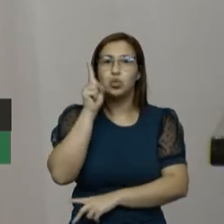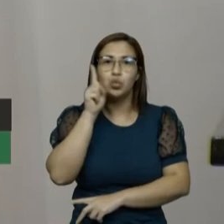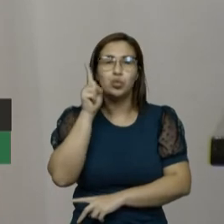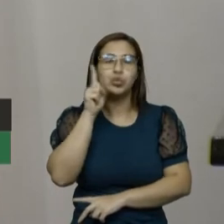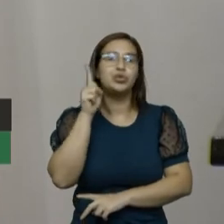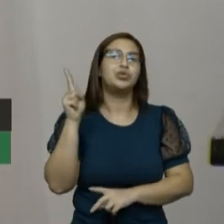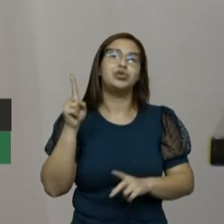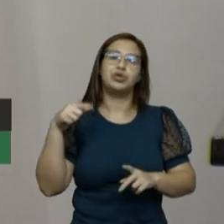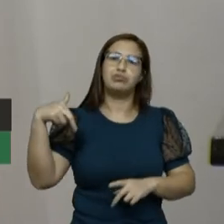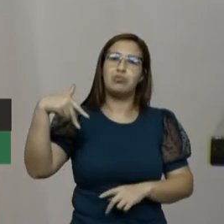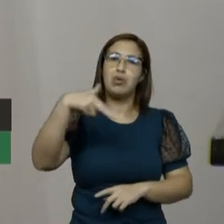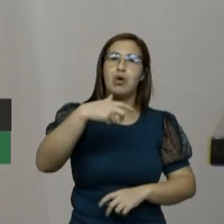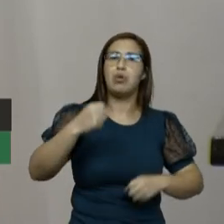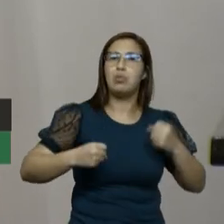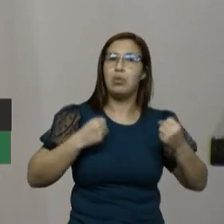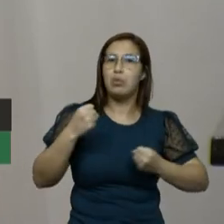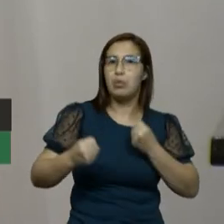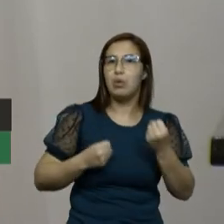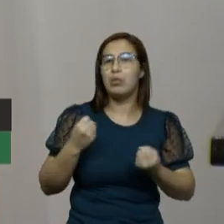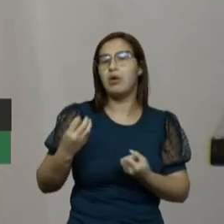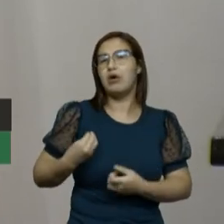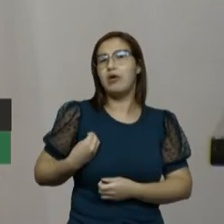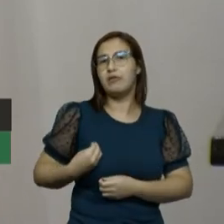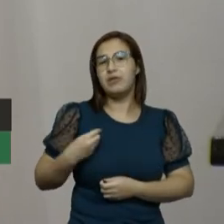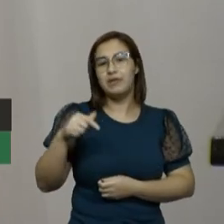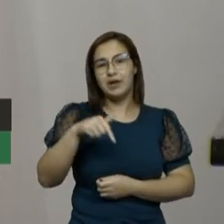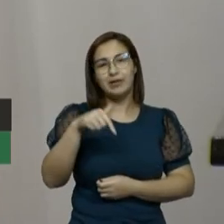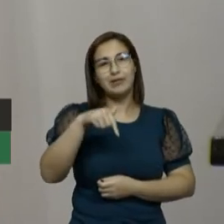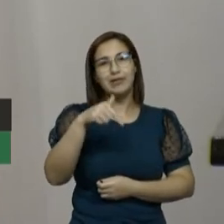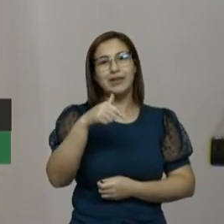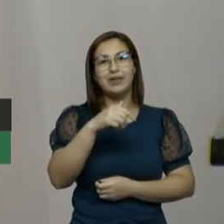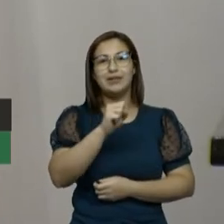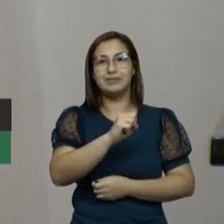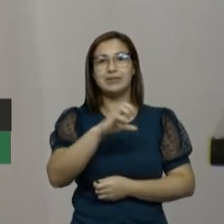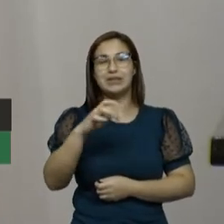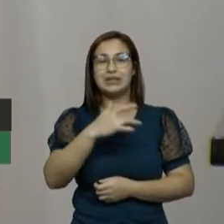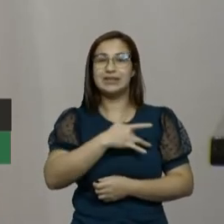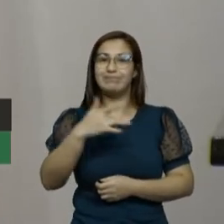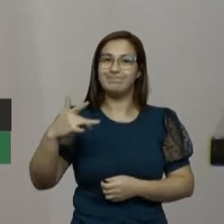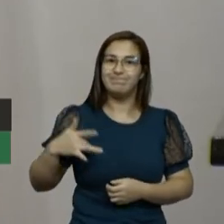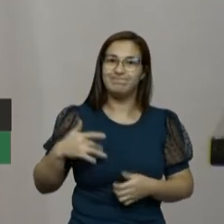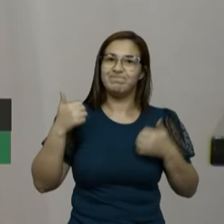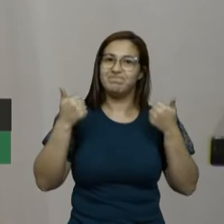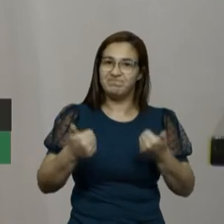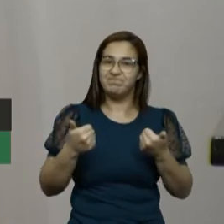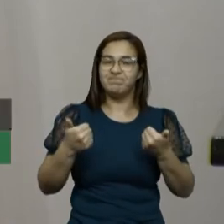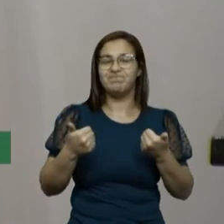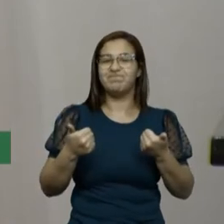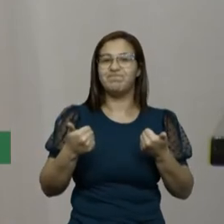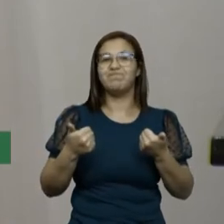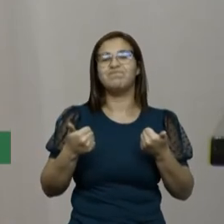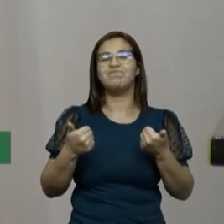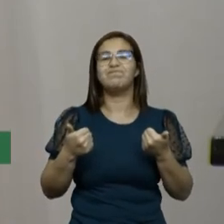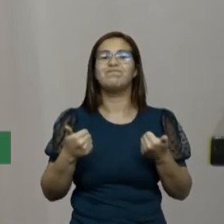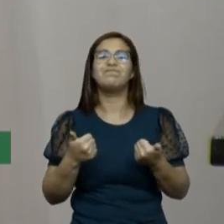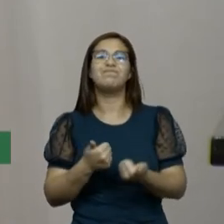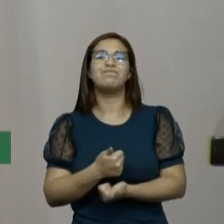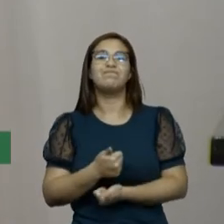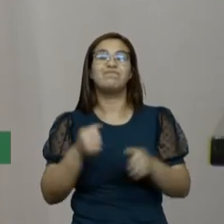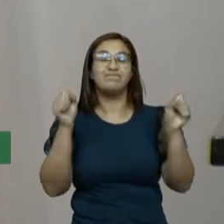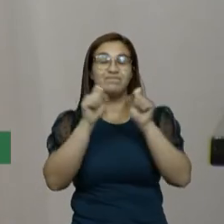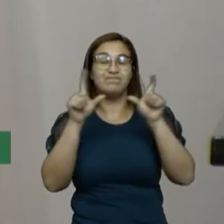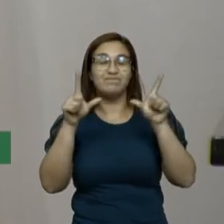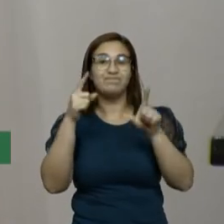aí para a população que nós vivemos num estado saudável e que possamos, sim, levar esse exemplo mundo afora. Então, fica aqui o meu alerta. 6 de